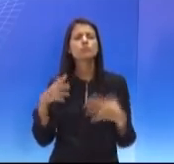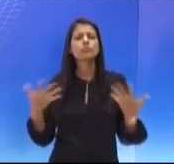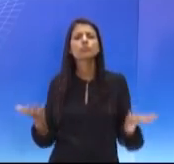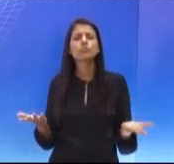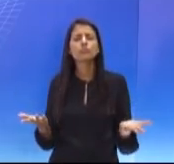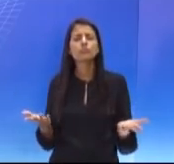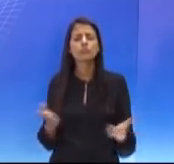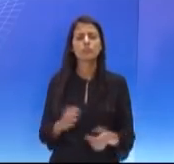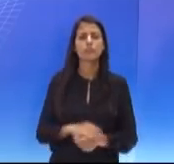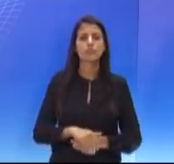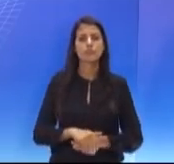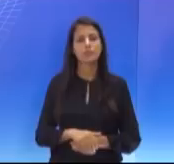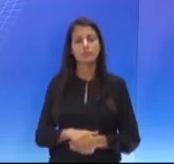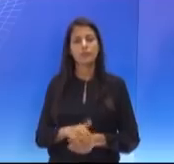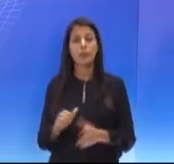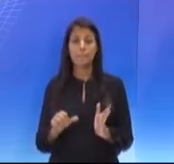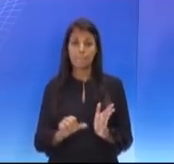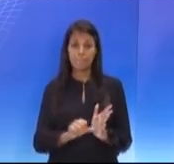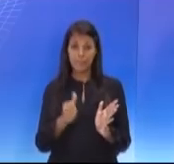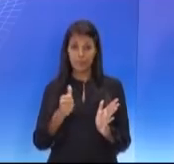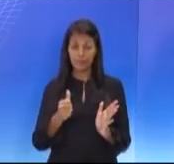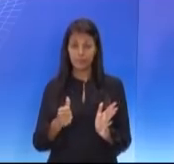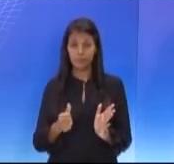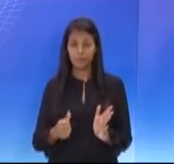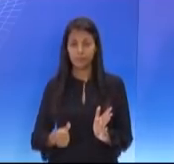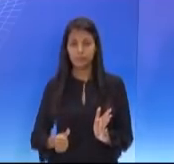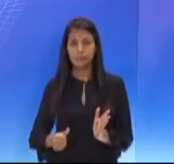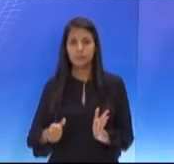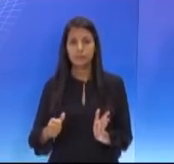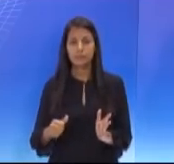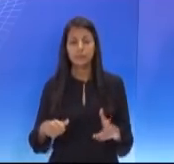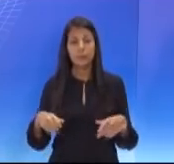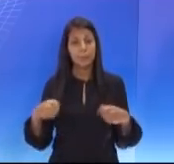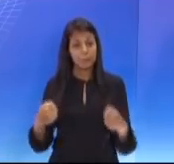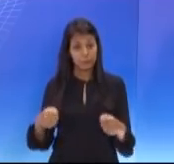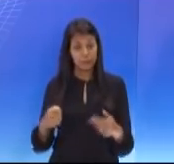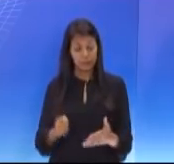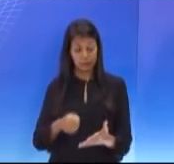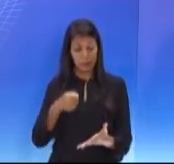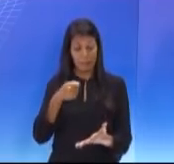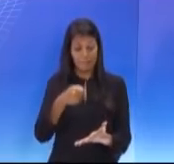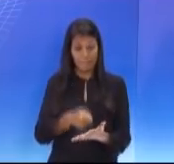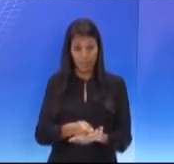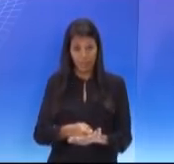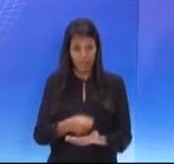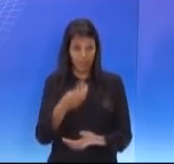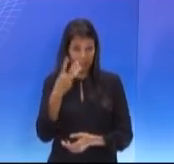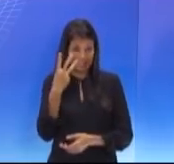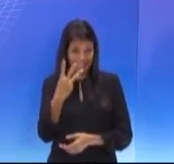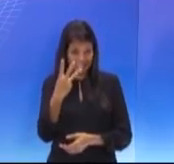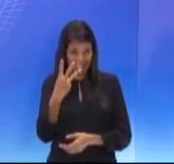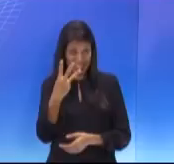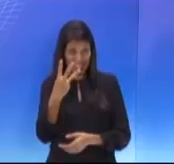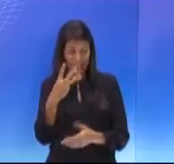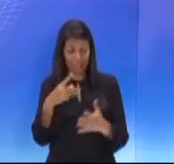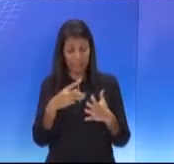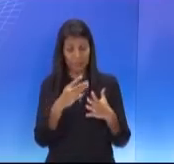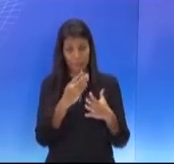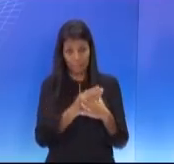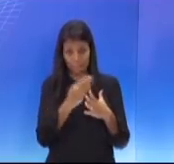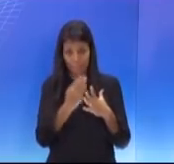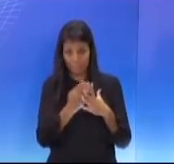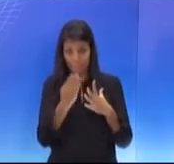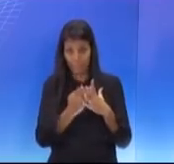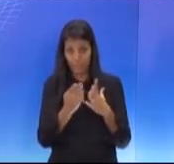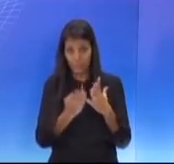nessas questões? Primeiro, ele tem que pagar 3 prestações. Então, se a gente